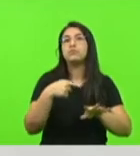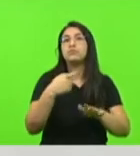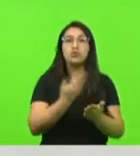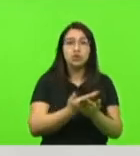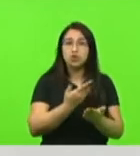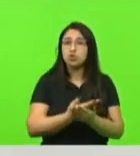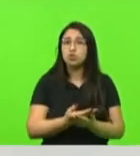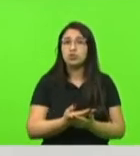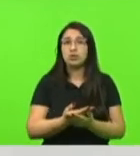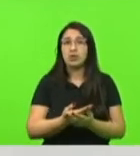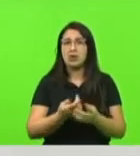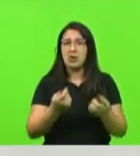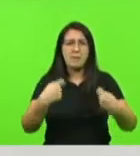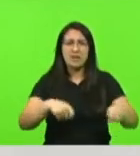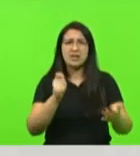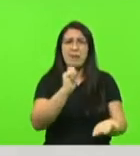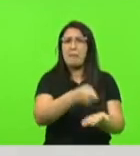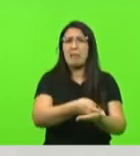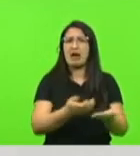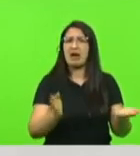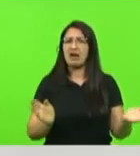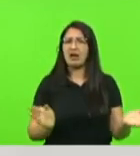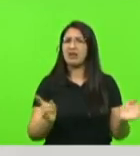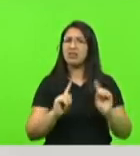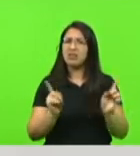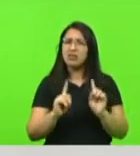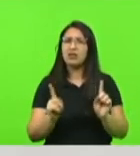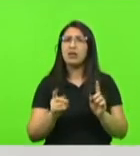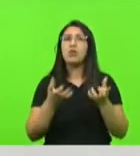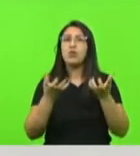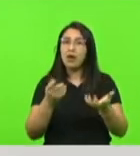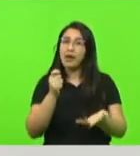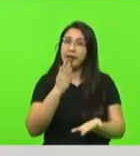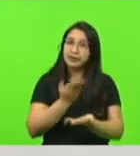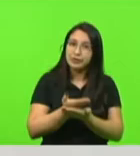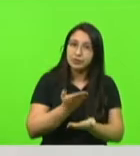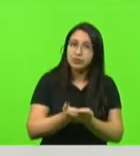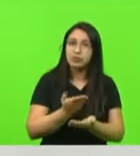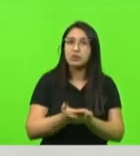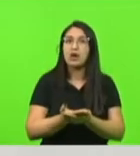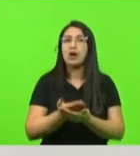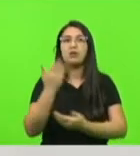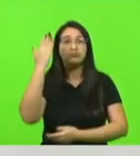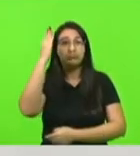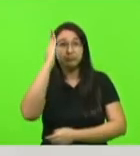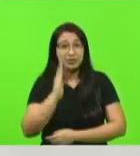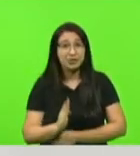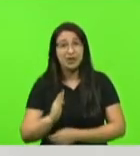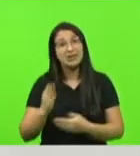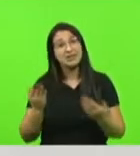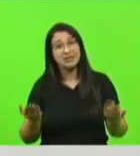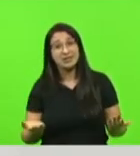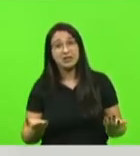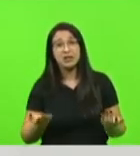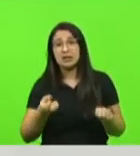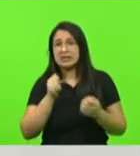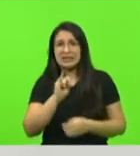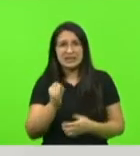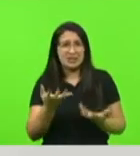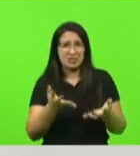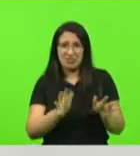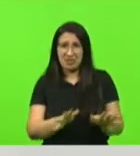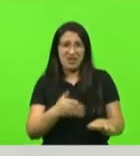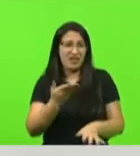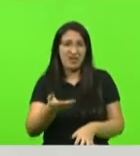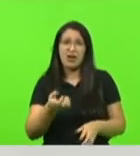concluir. Quem quer estudar, vai estudar. Com dinheiro, com escola, sem escola, ele vai. E quem não quer, pode dar dinheiro para ele, que ele vai